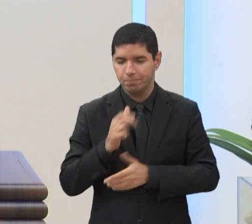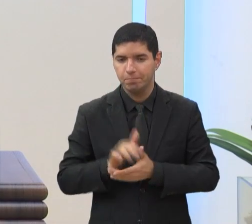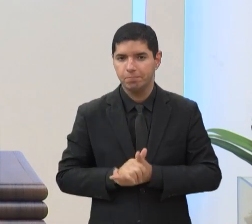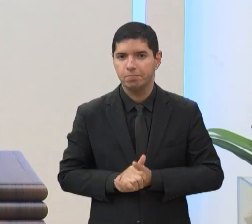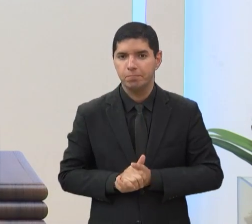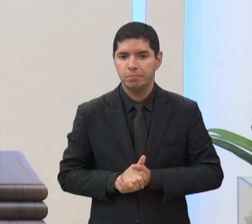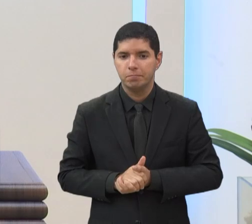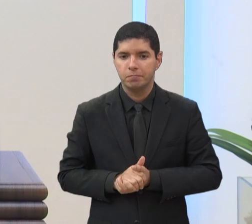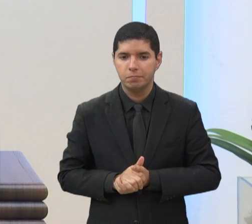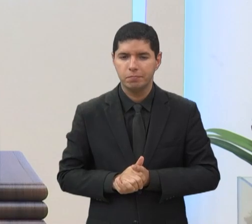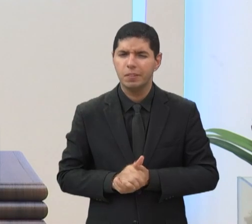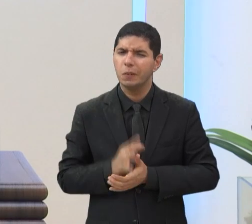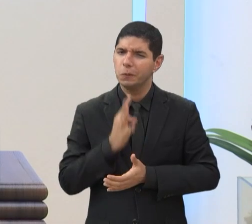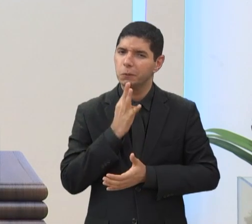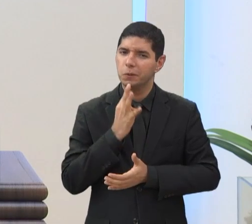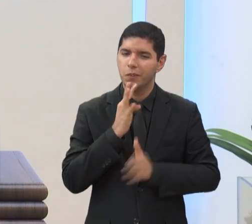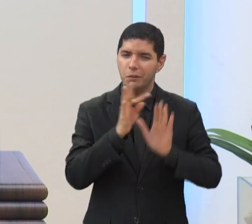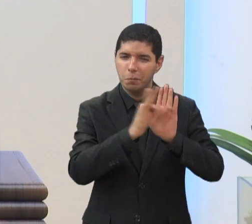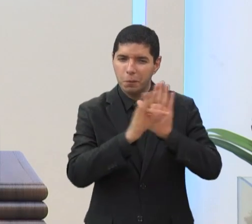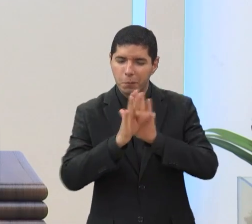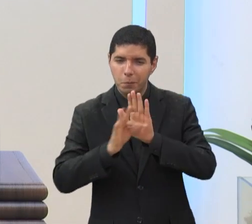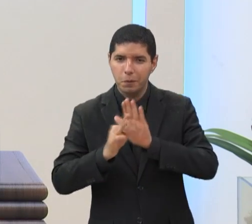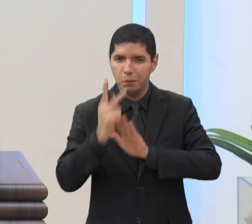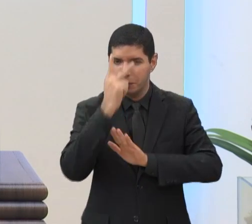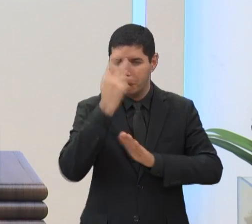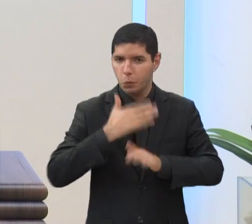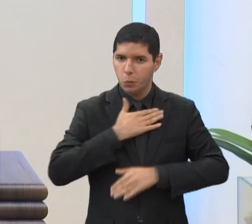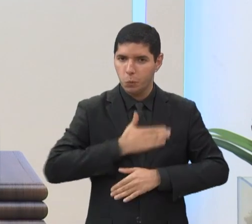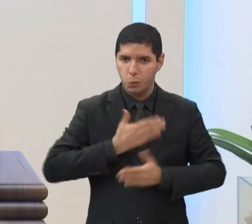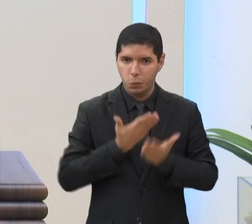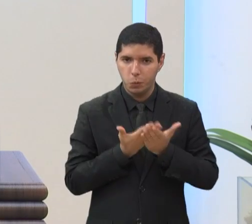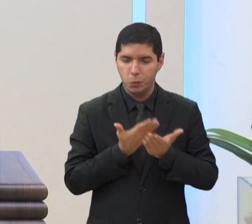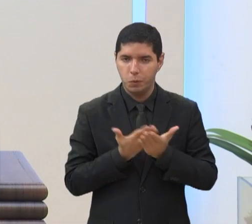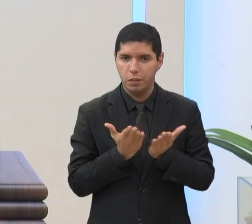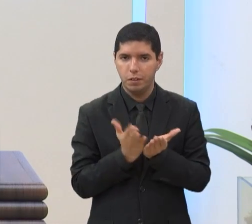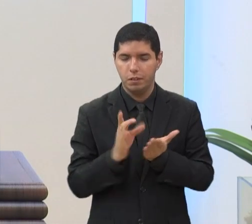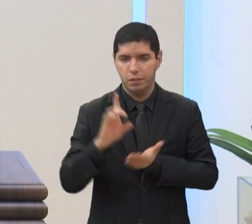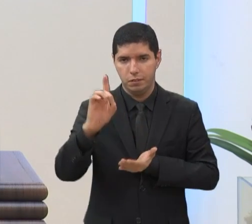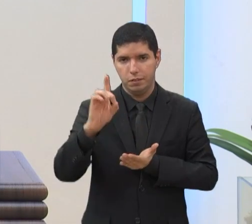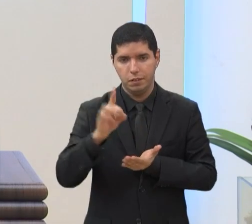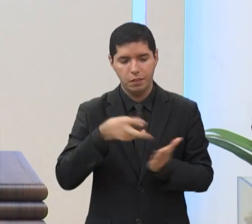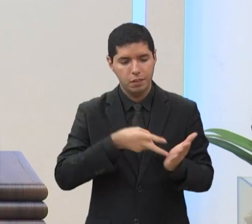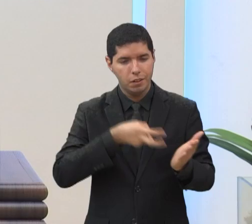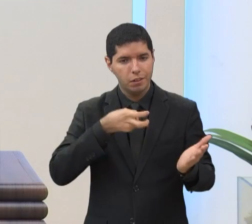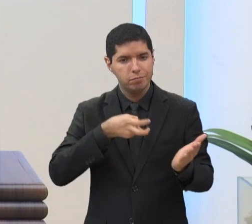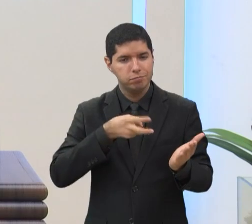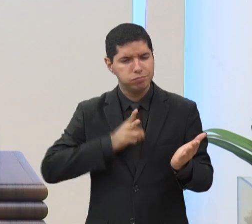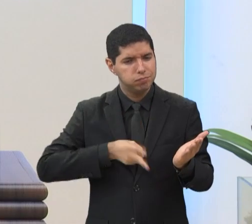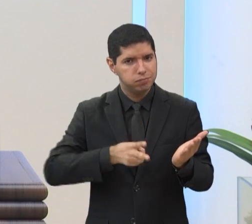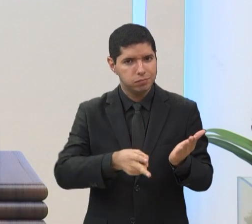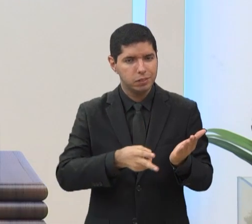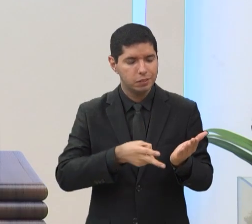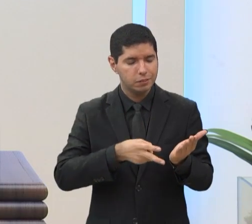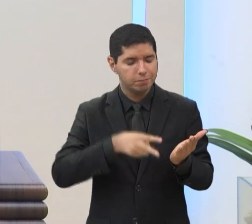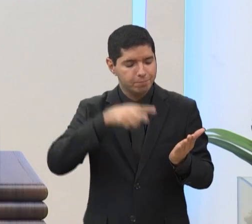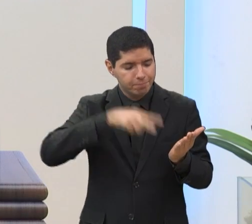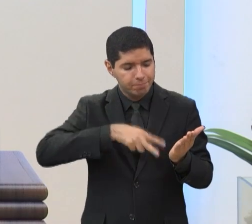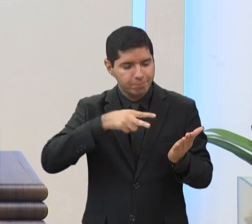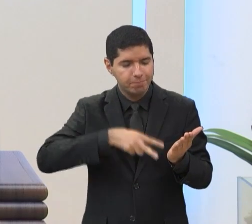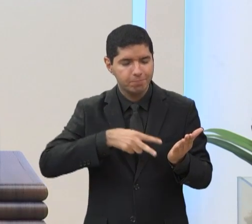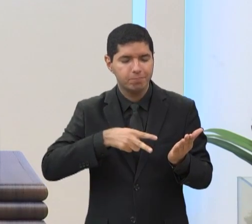Jesus. É bem conhecido de todos aqueles que são leitores da Bíblia ou que sempre estão